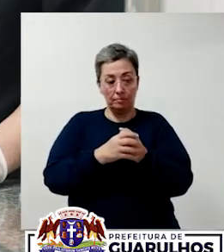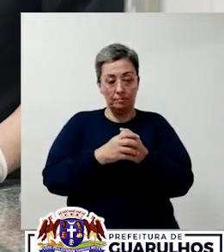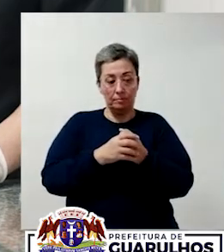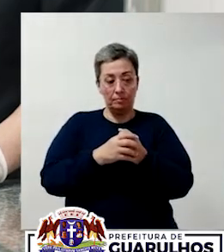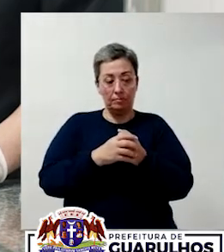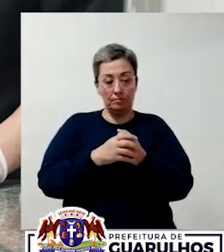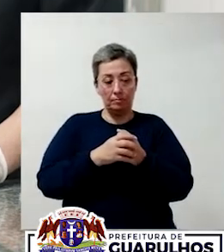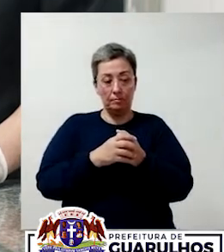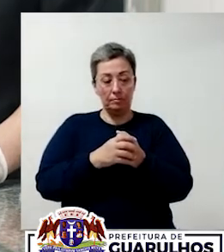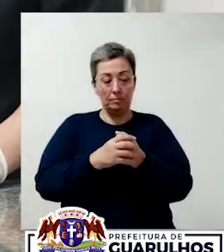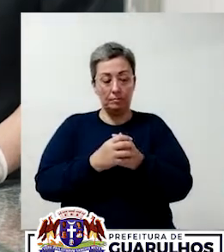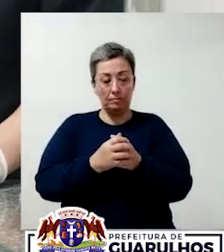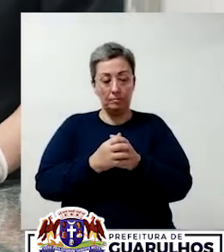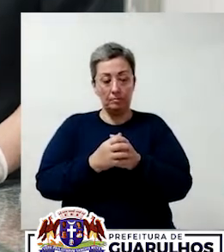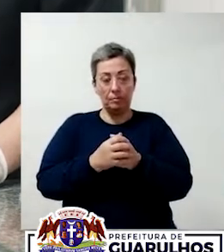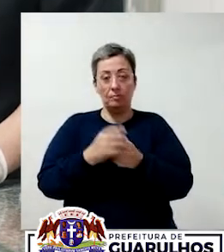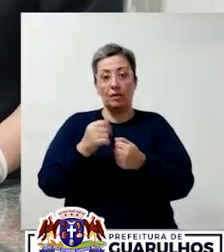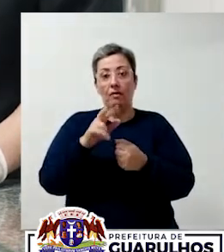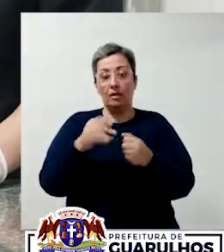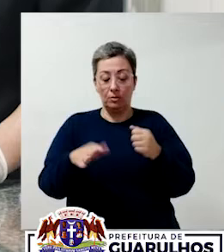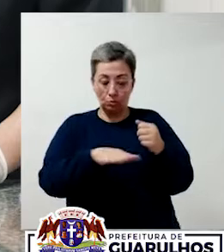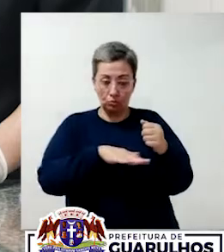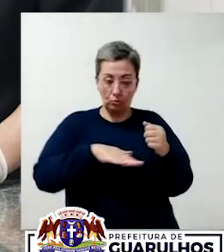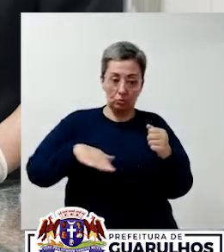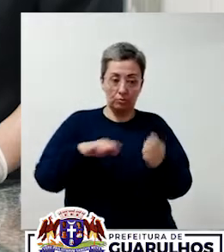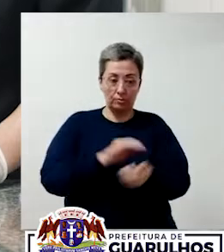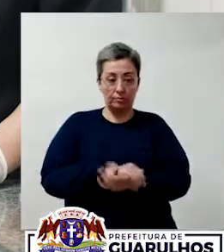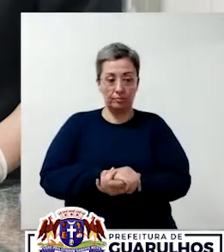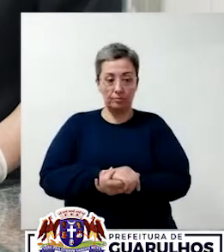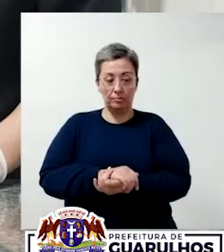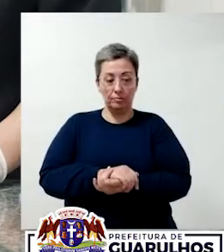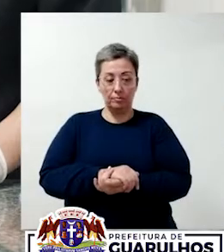de confeiteiro com bico 1M.